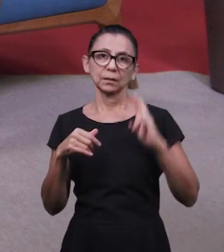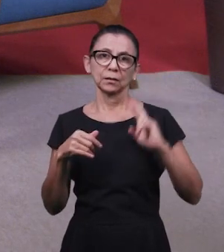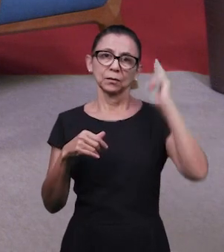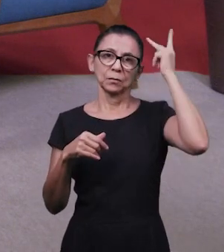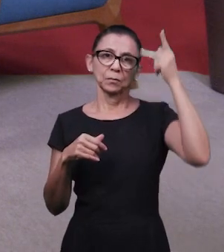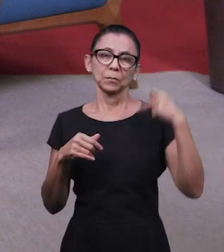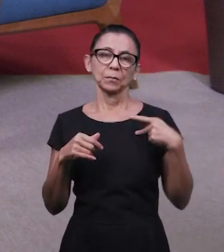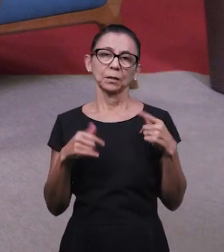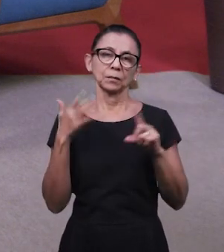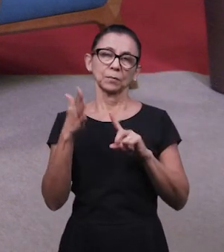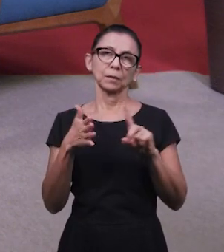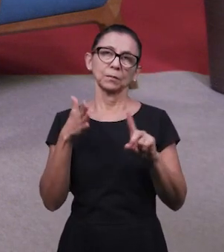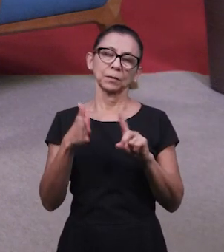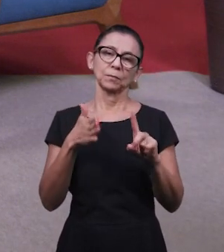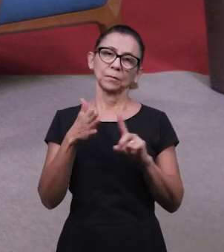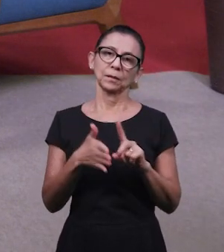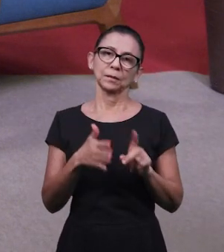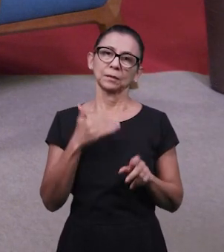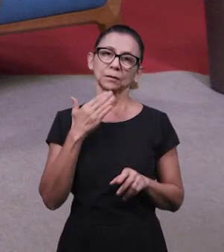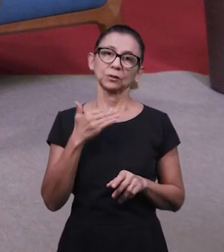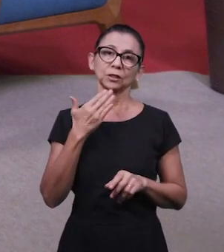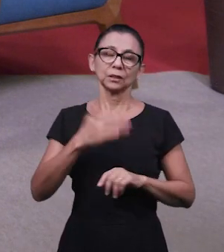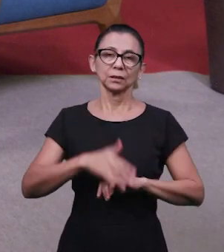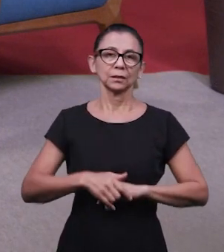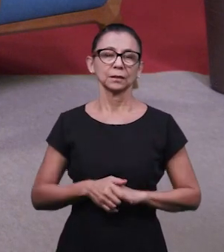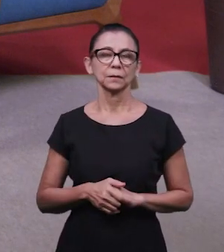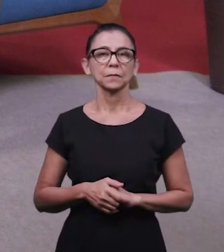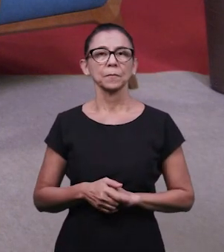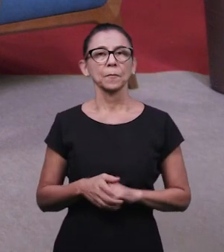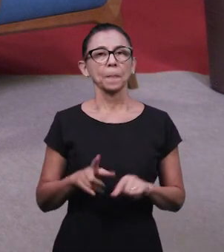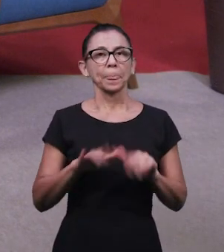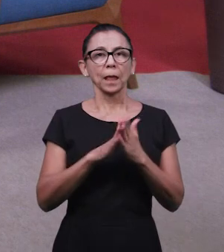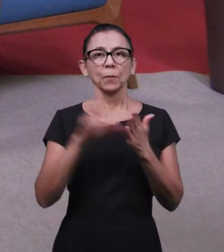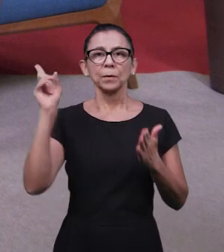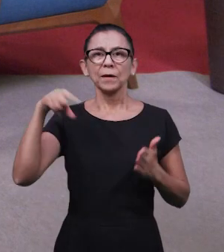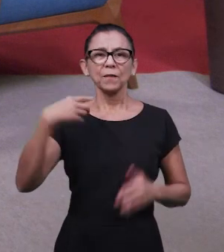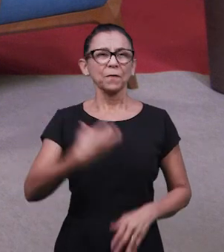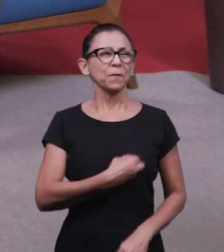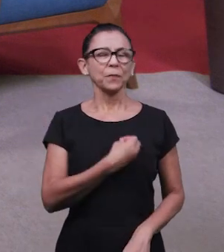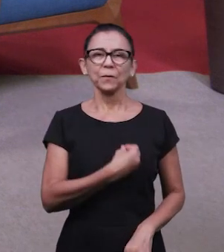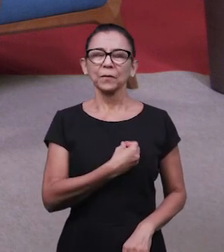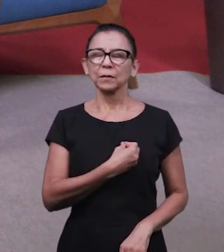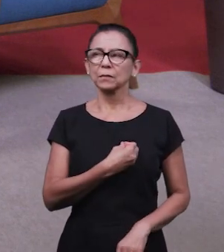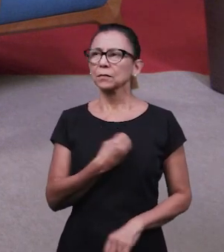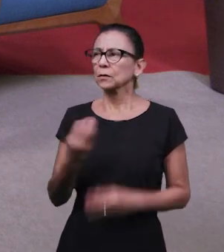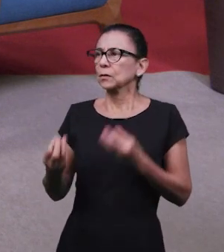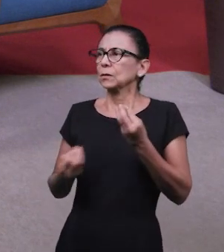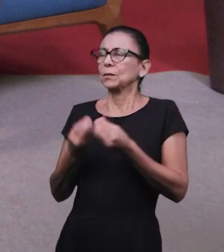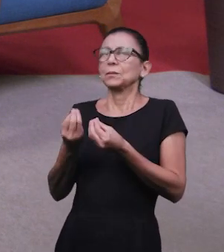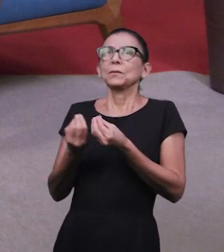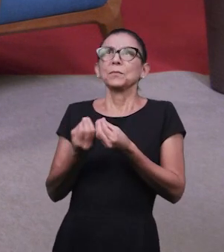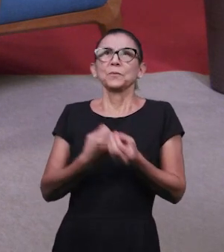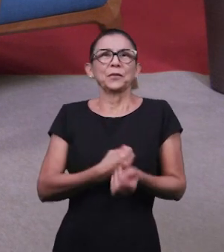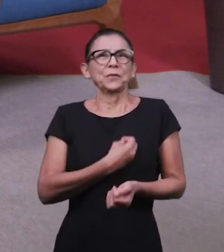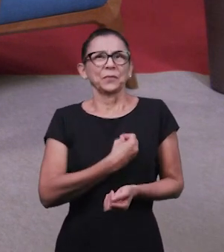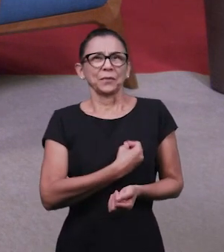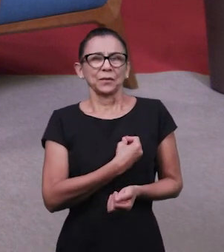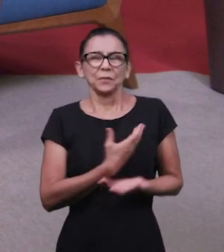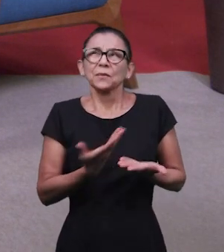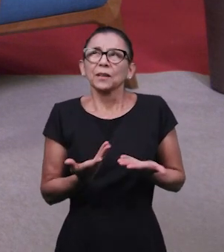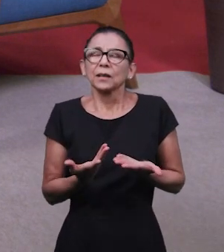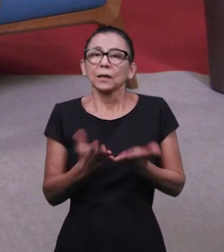Agora, para o agir na alma, só a palavra. Aí não adianta discurso,